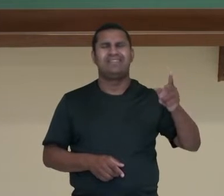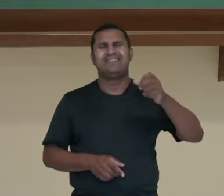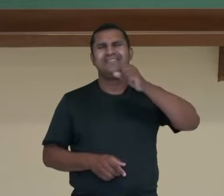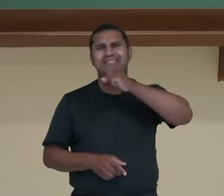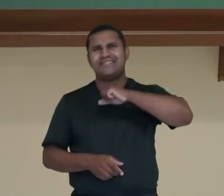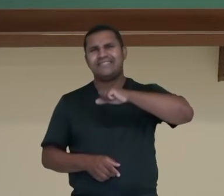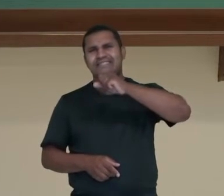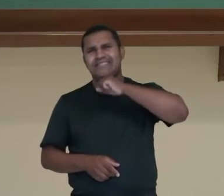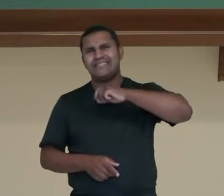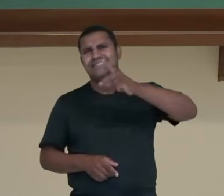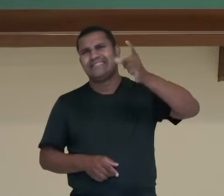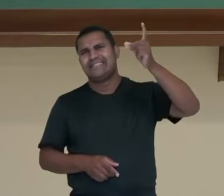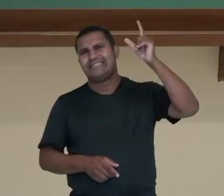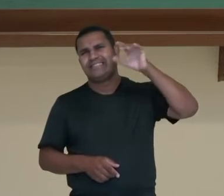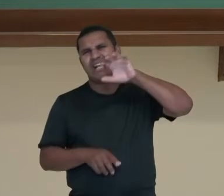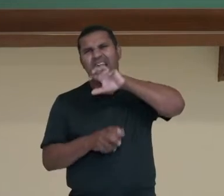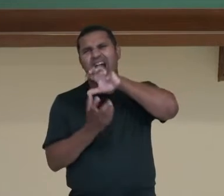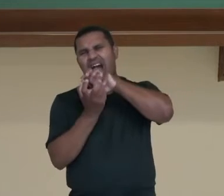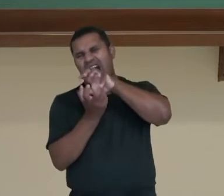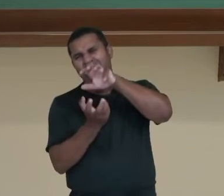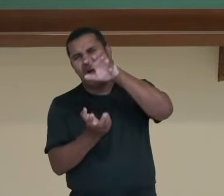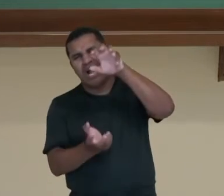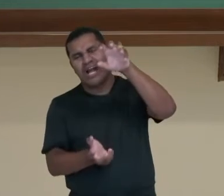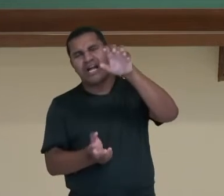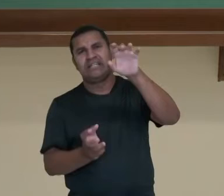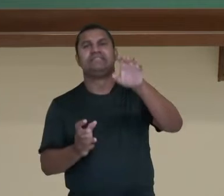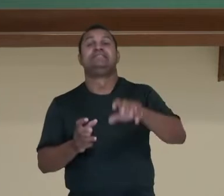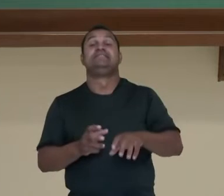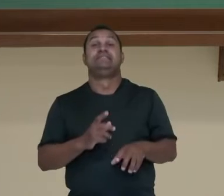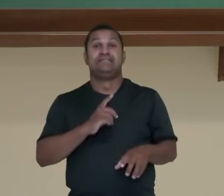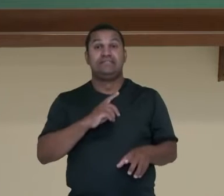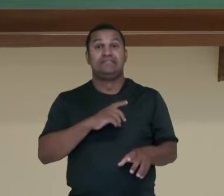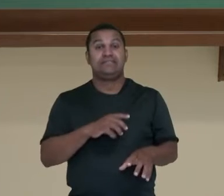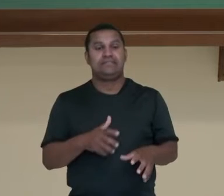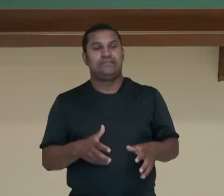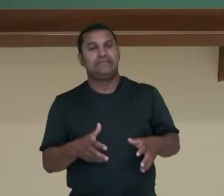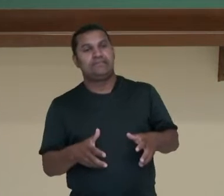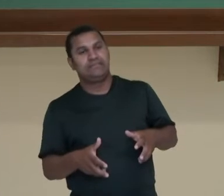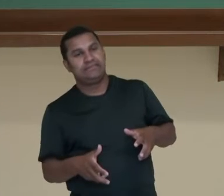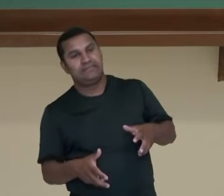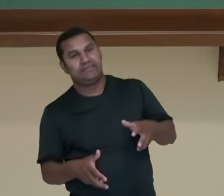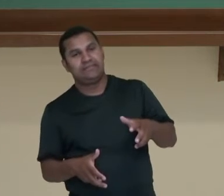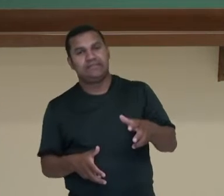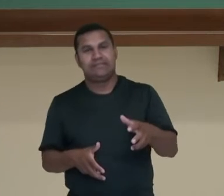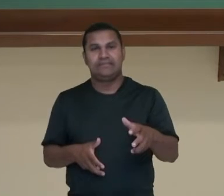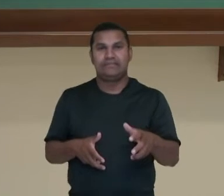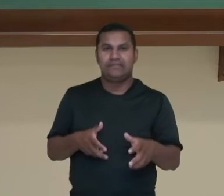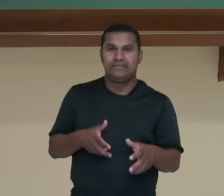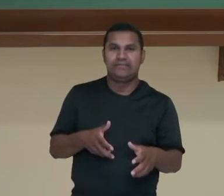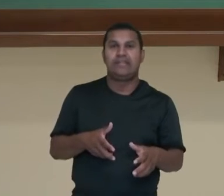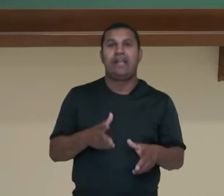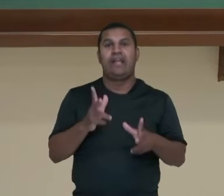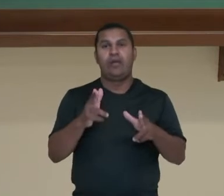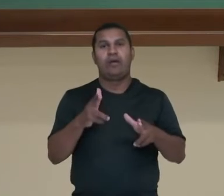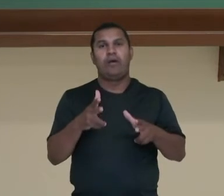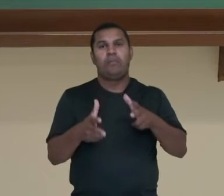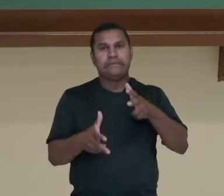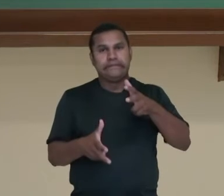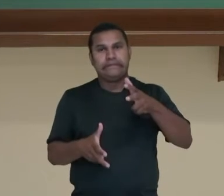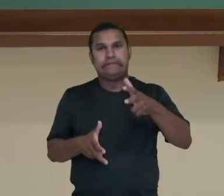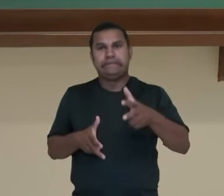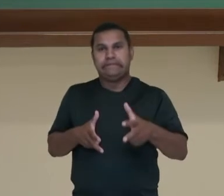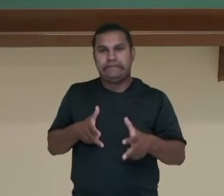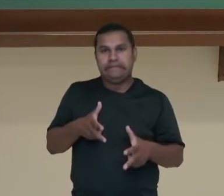faz movimentos, porque ele nem era feito em computador. Ele era feito por meio de animação. Então, era bem diferente. Os